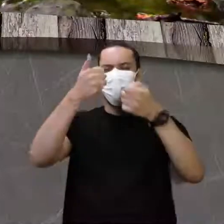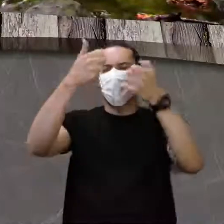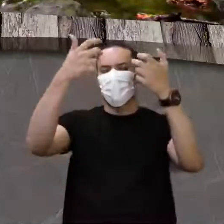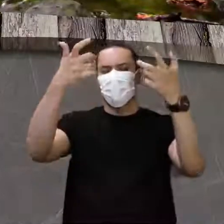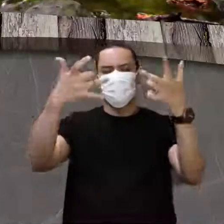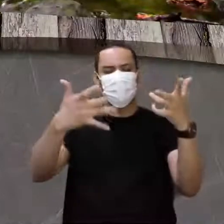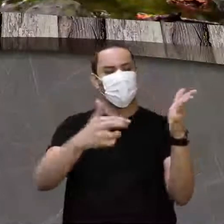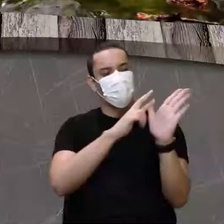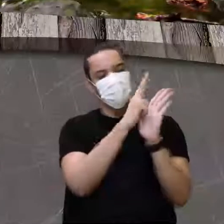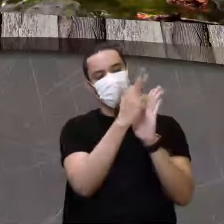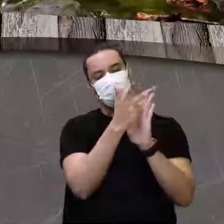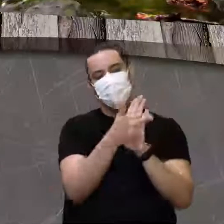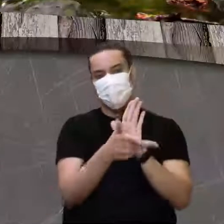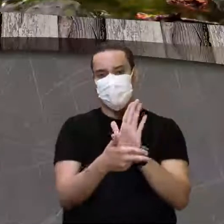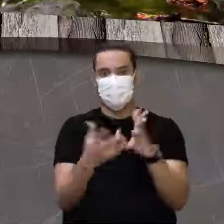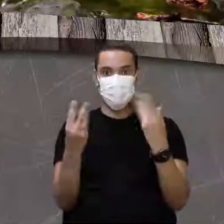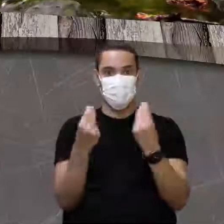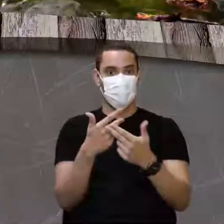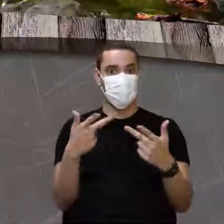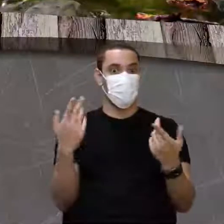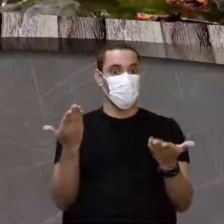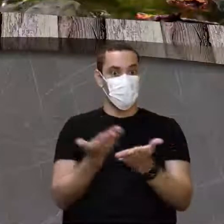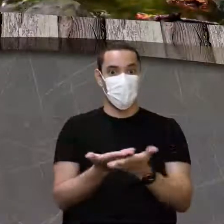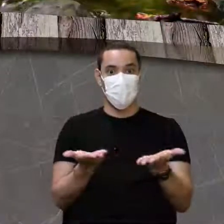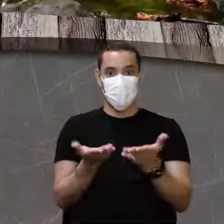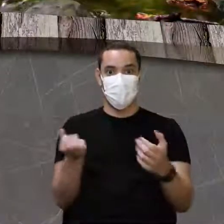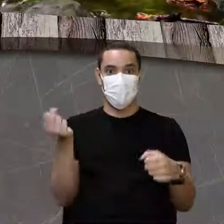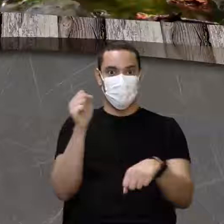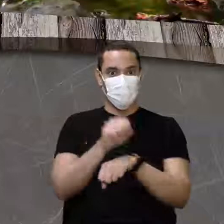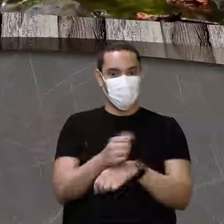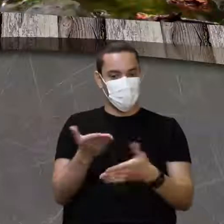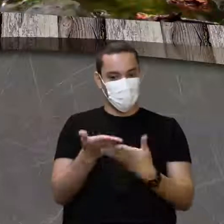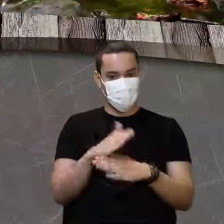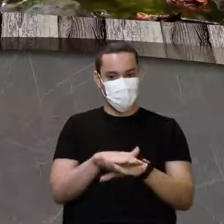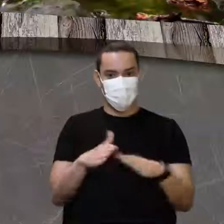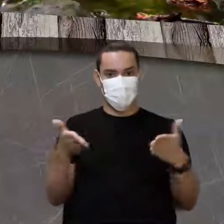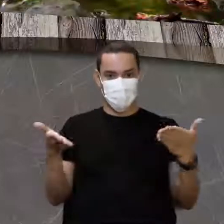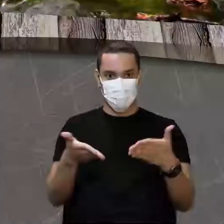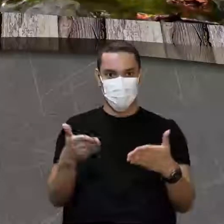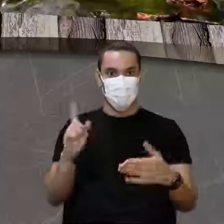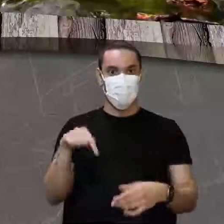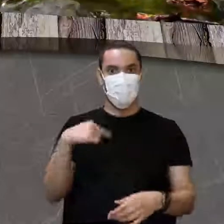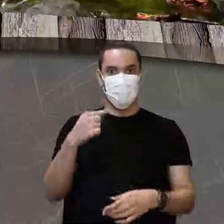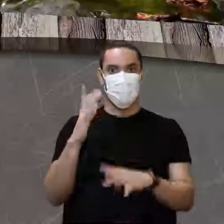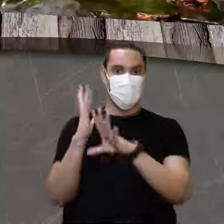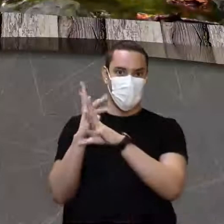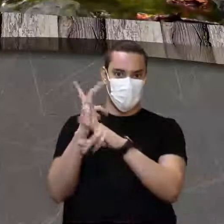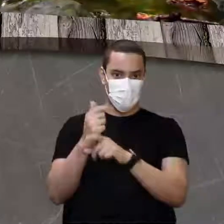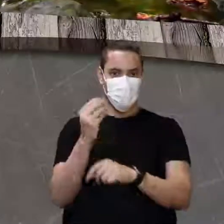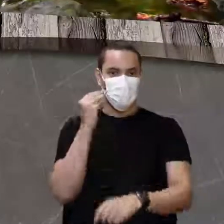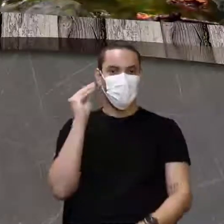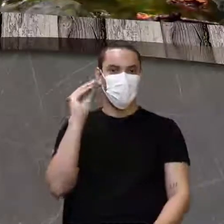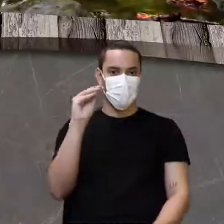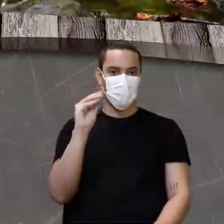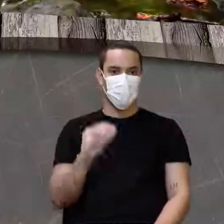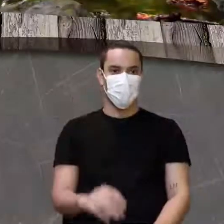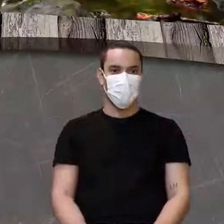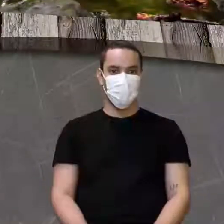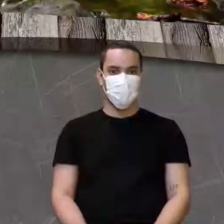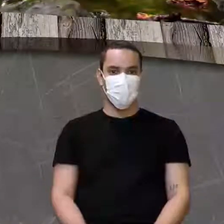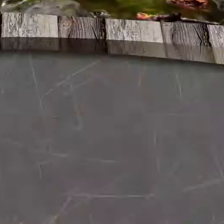né, galera? A diversidade é grande. Mas essa foi a nossa aula, a gente para por aqui e a gente fica para aquela revisão. Beijo!